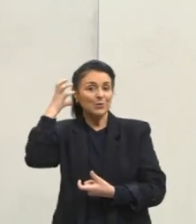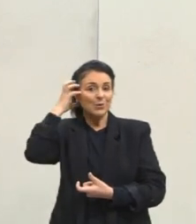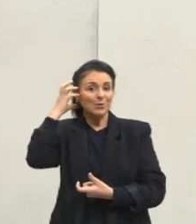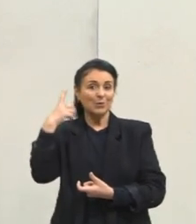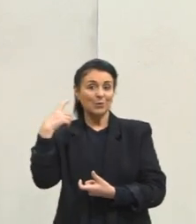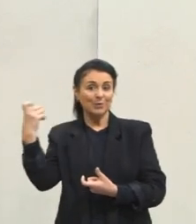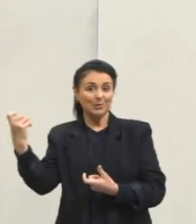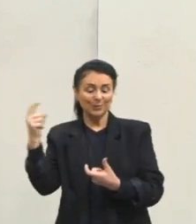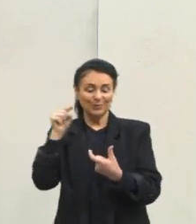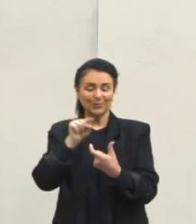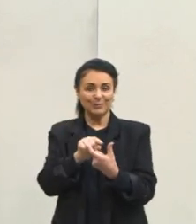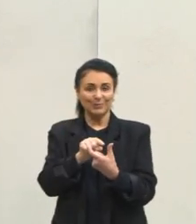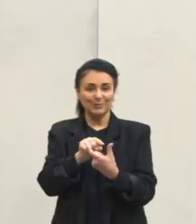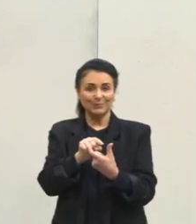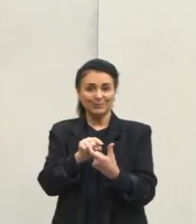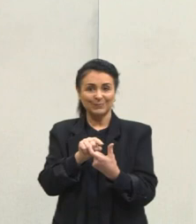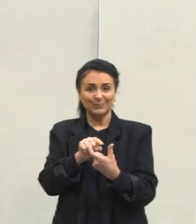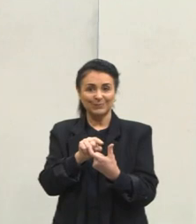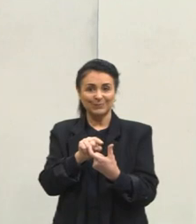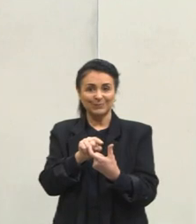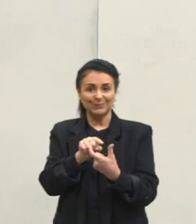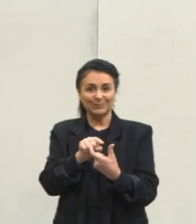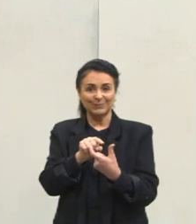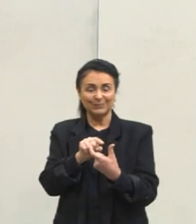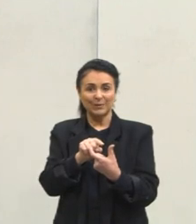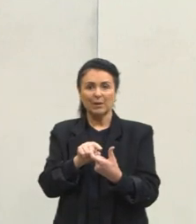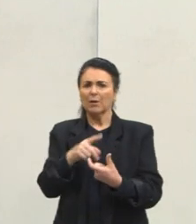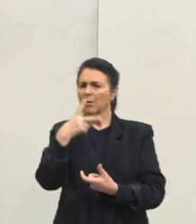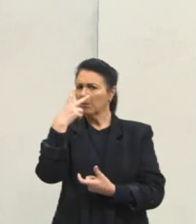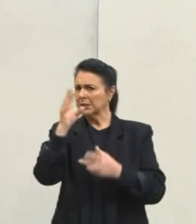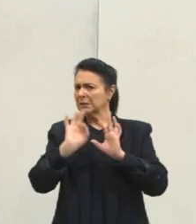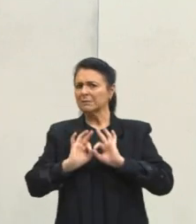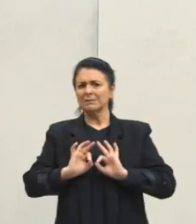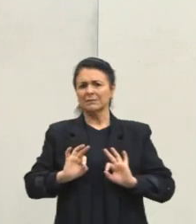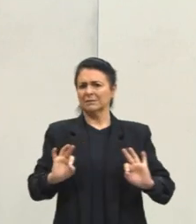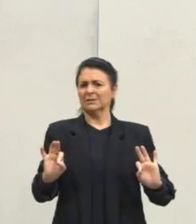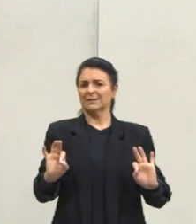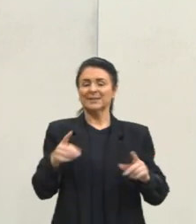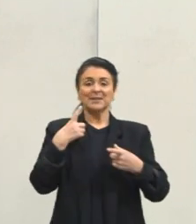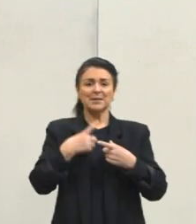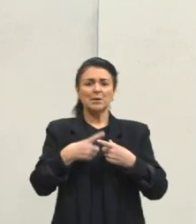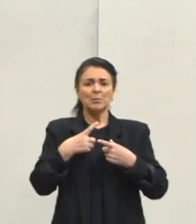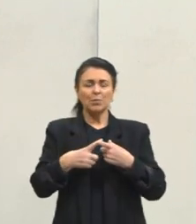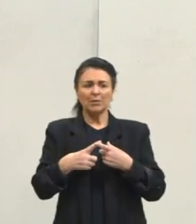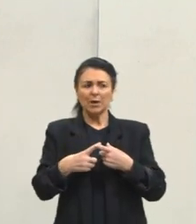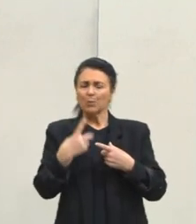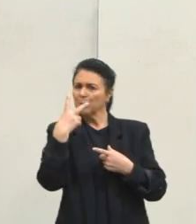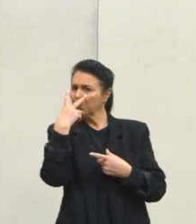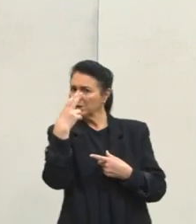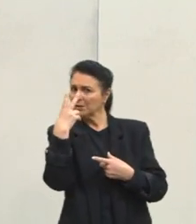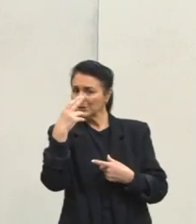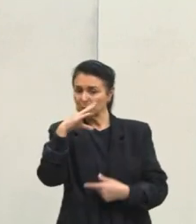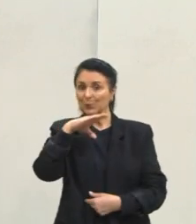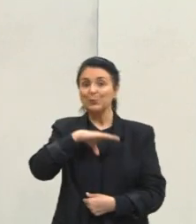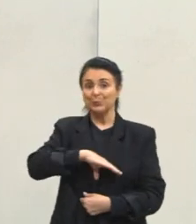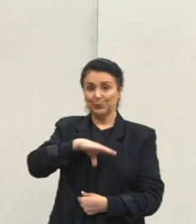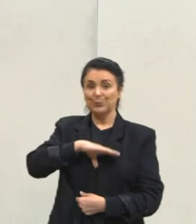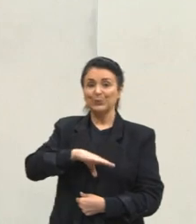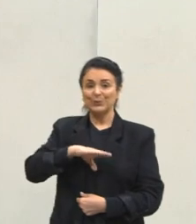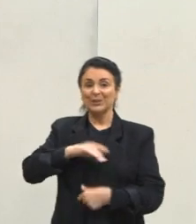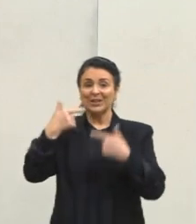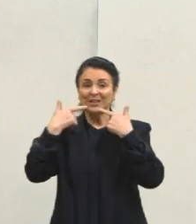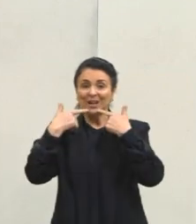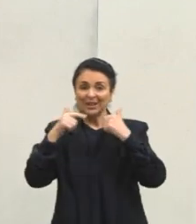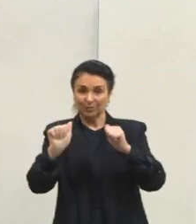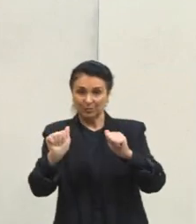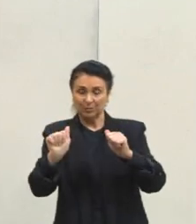conversar tá gente parece simples porque é muito semelhante com a a mesa e